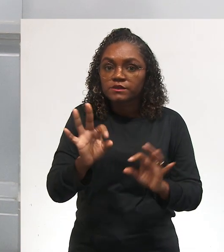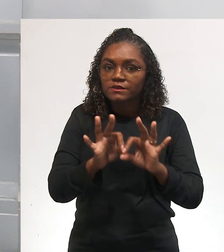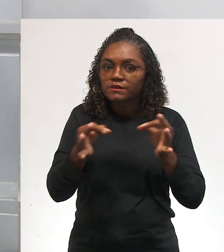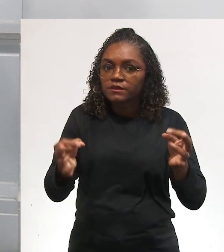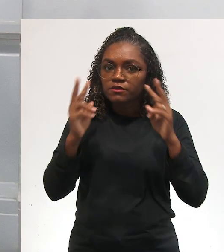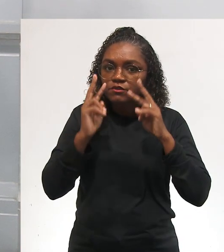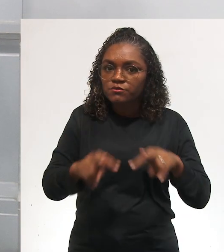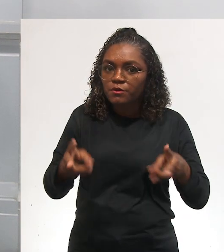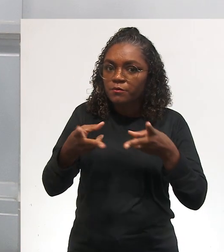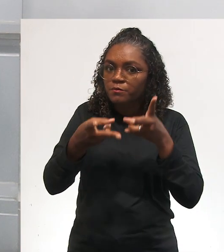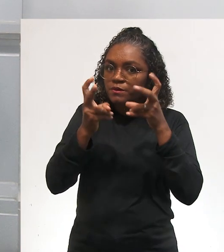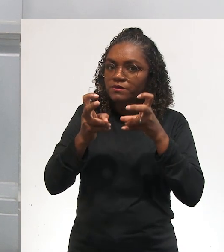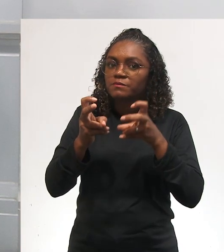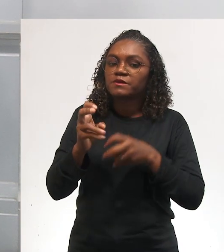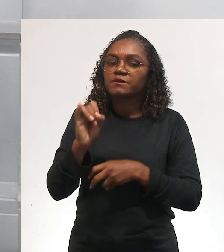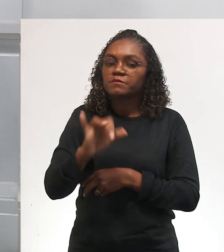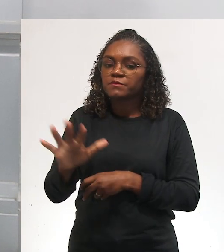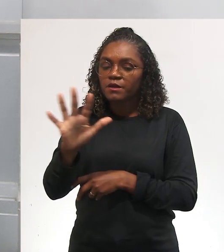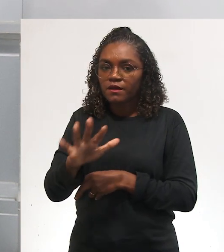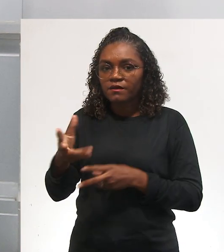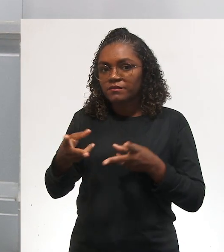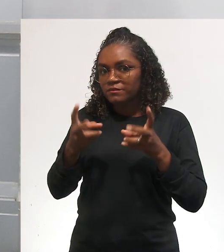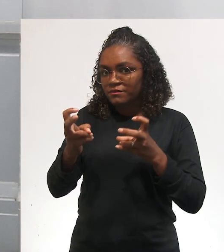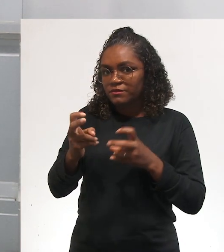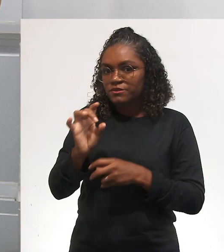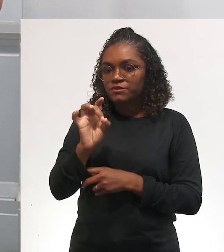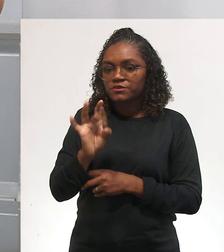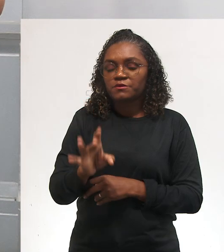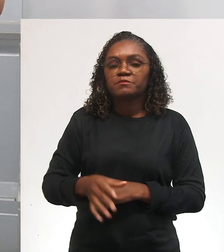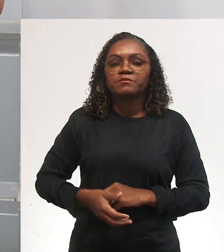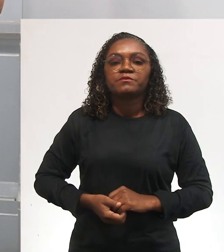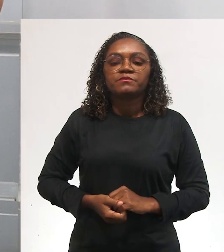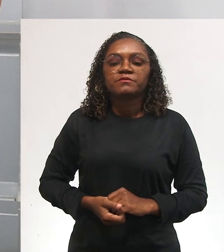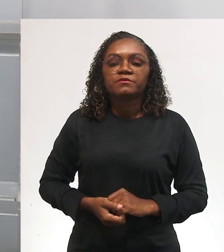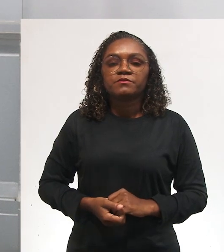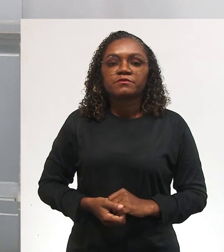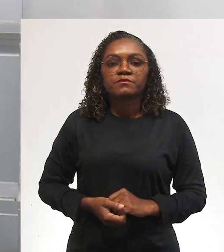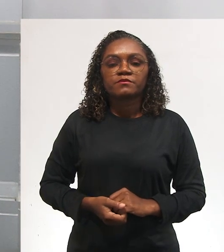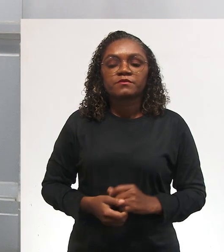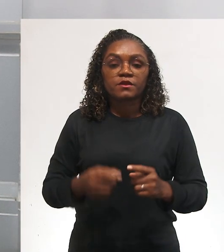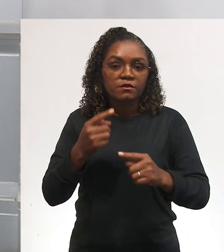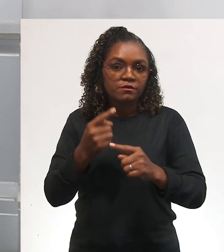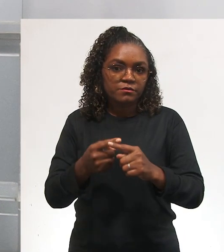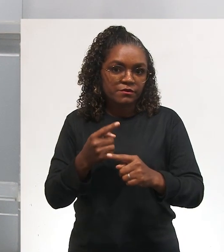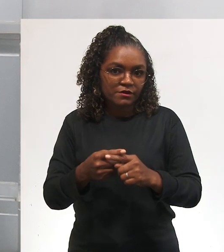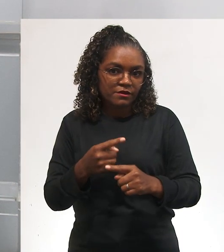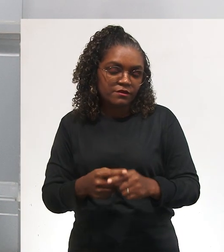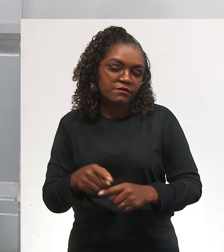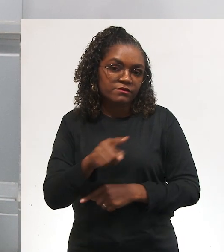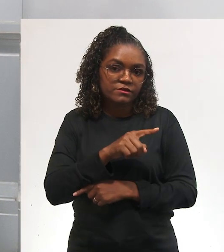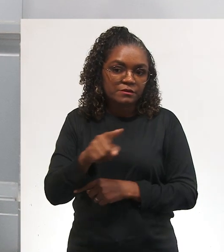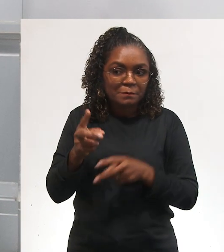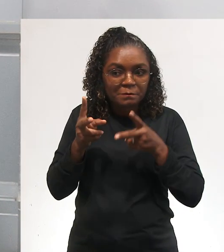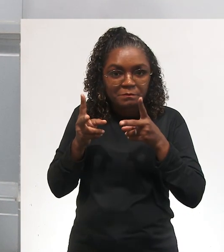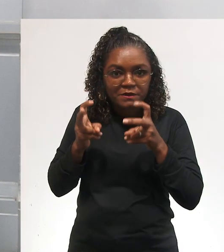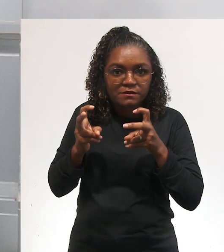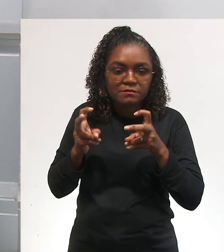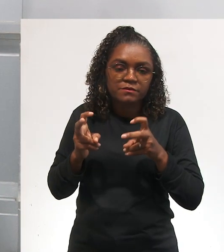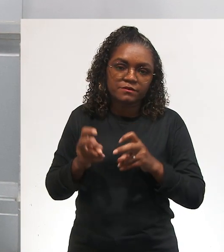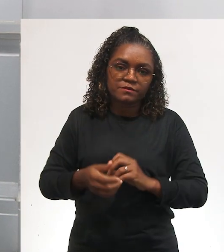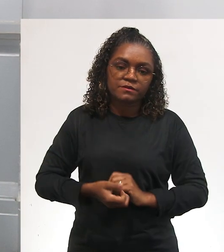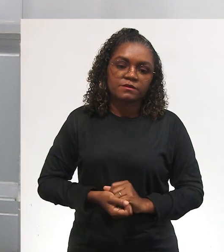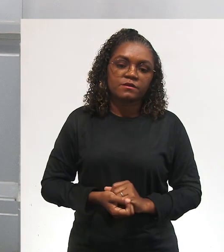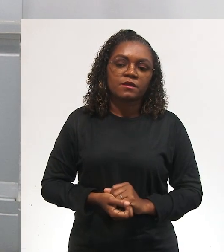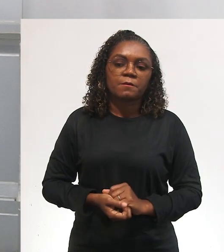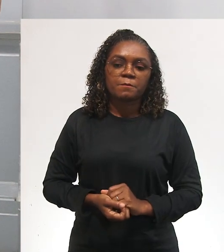uma forma visual, né, uma forma da gente colocar de uma forma que a gente possa